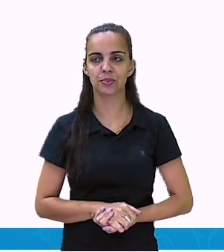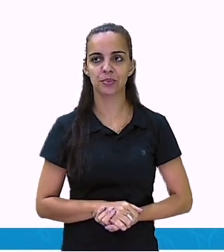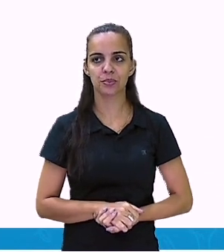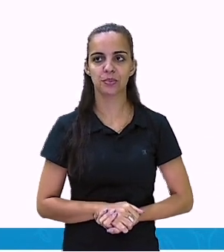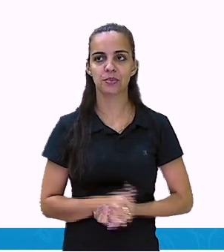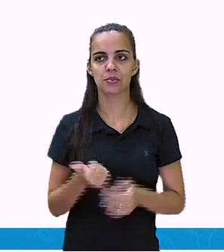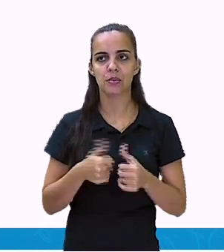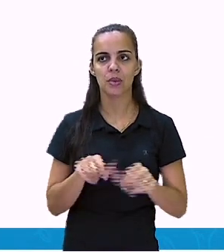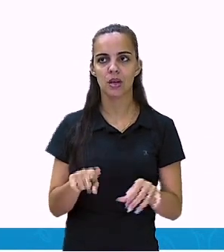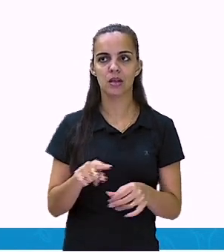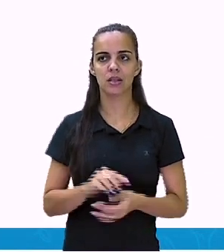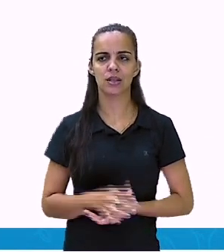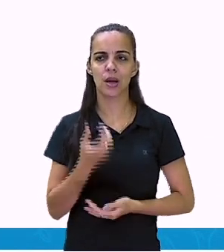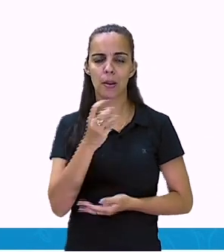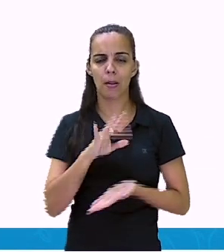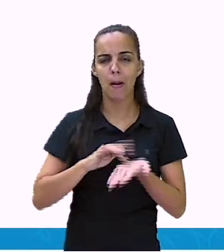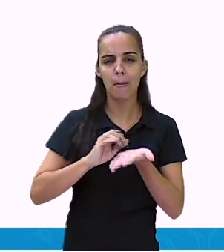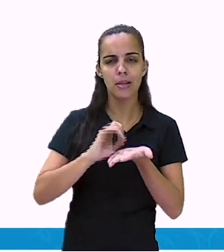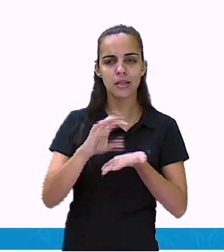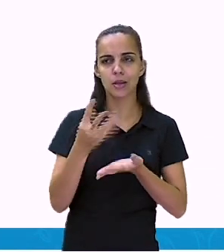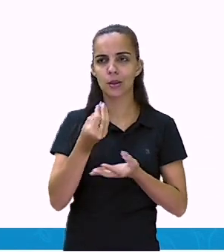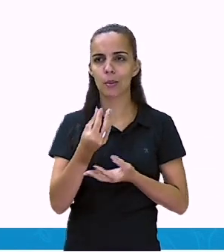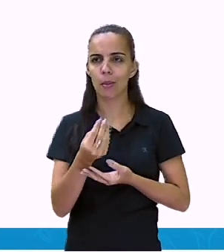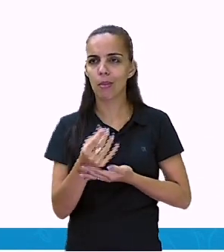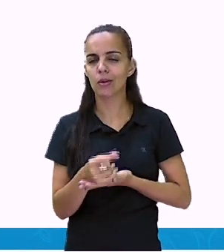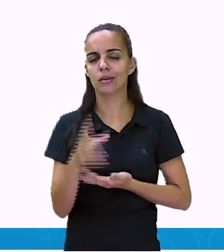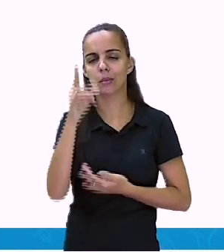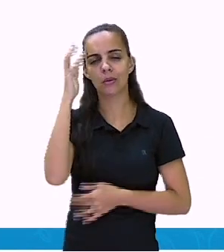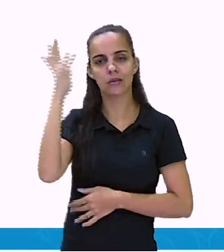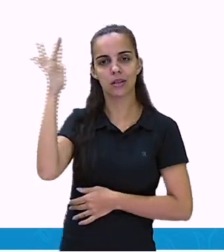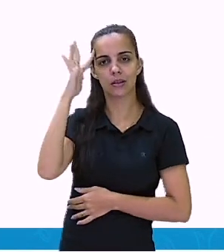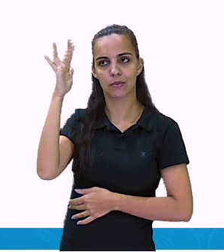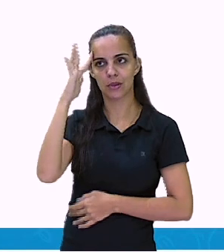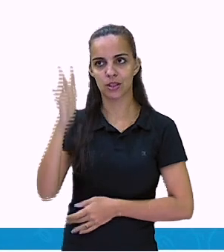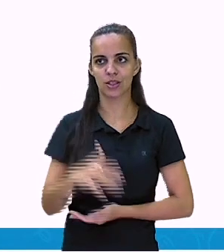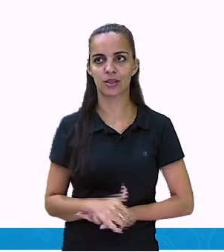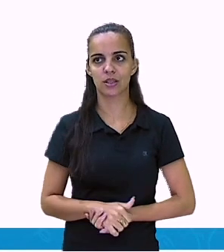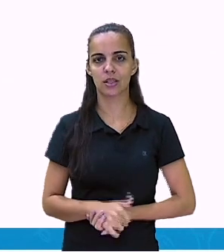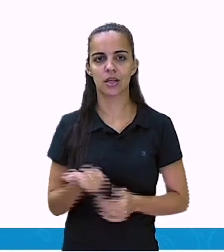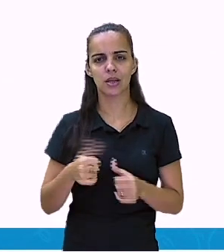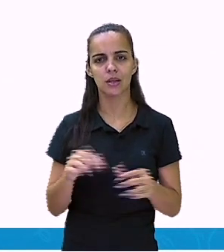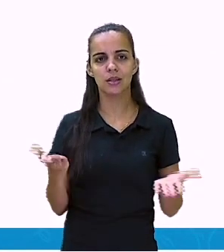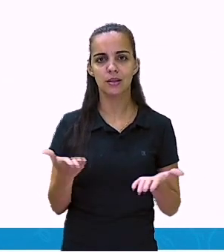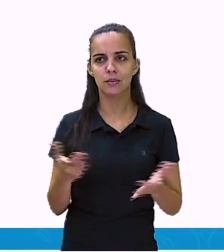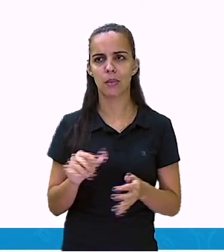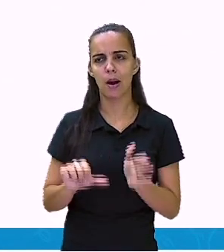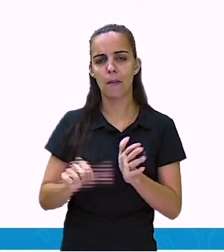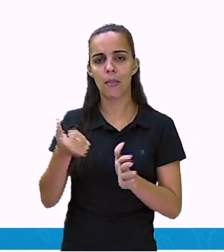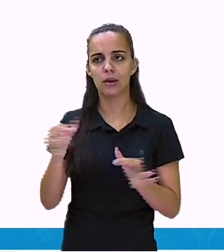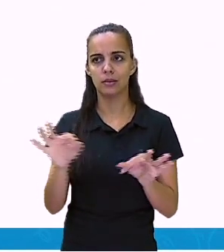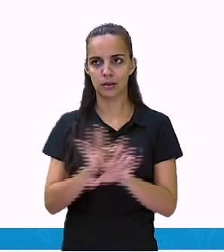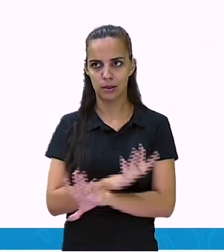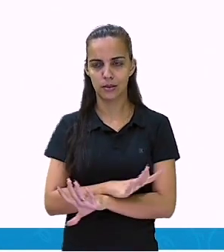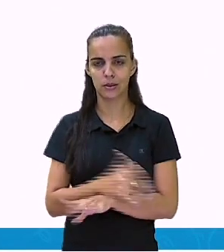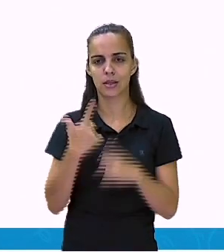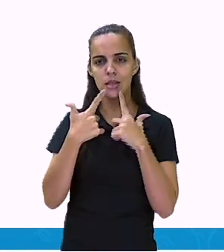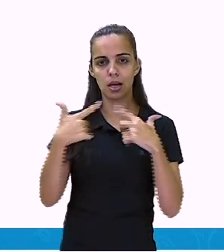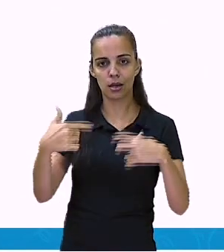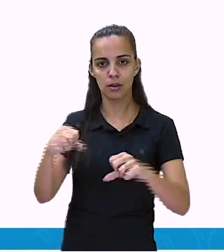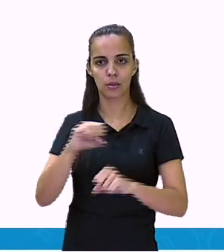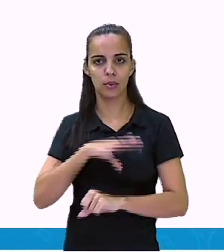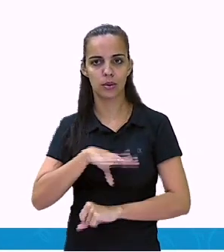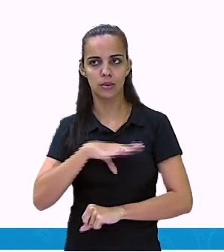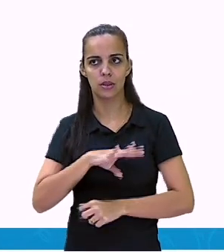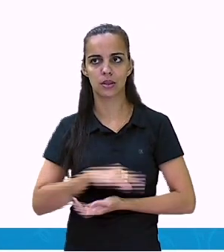ok? Fica aí essa mensagem para você pensar e refletir. E ficamos aqui com mais uma aula de língua